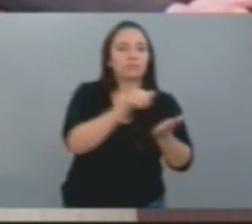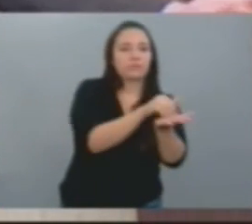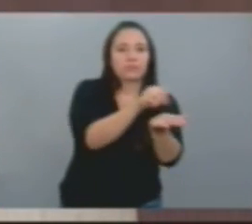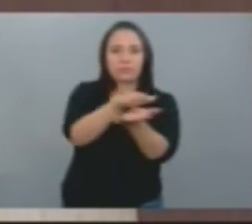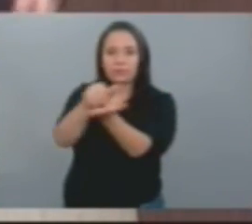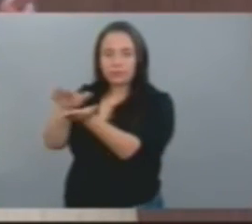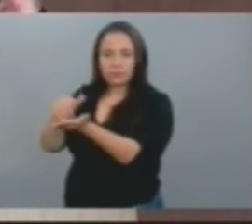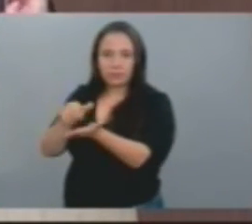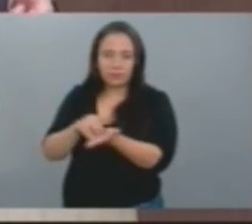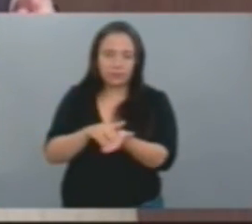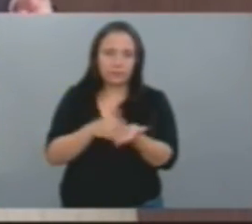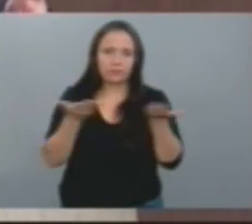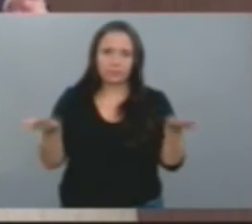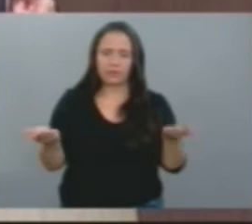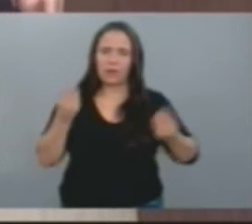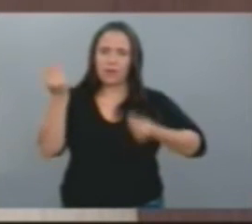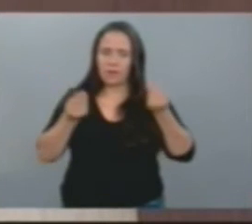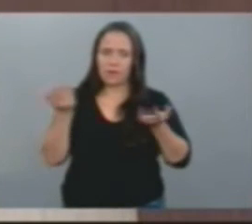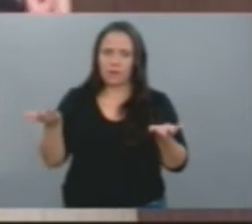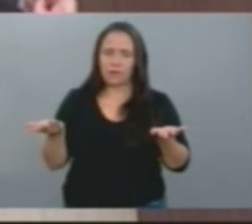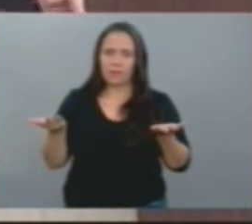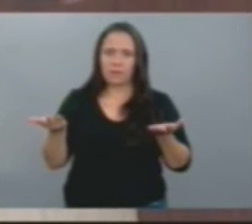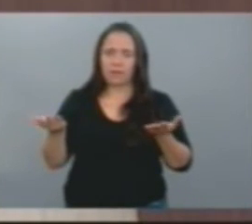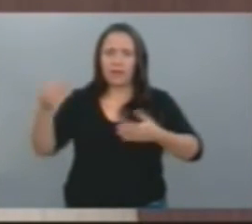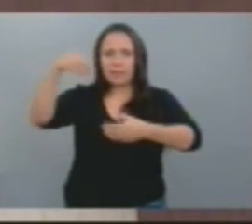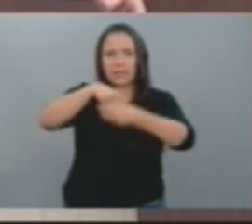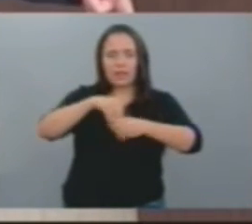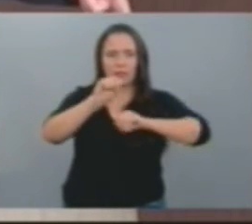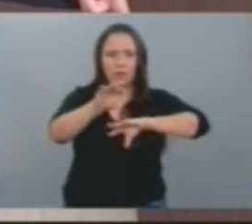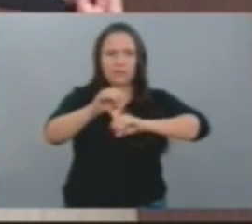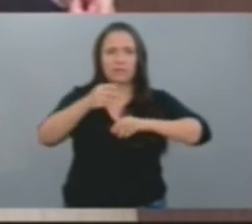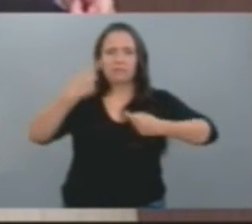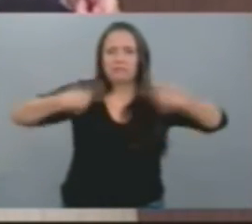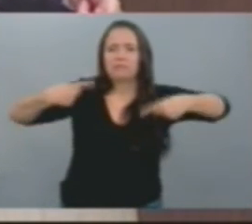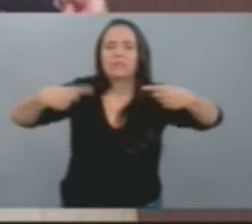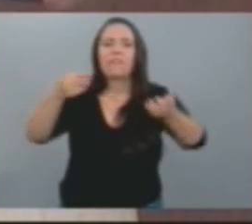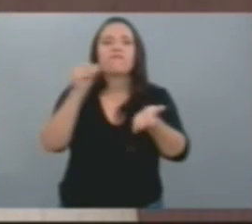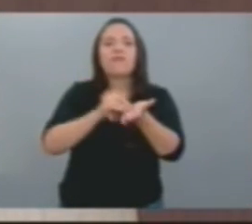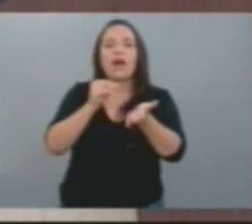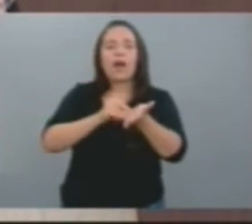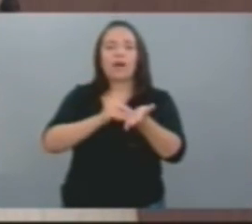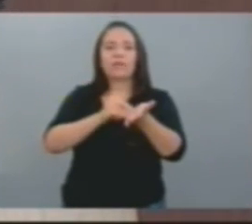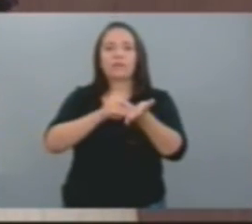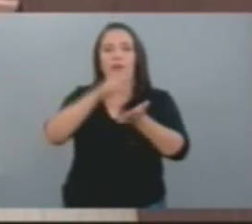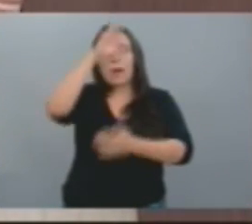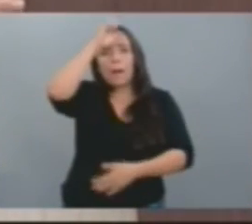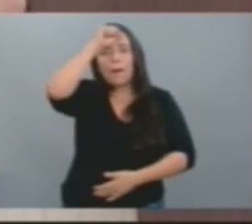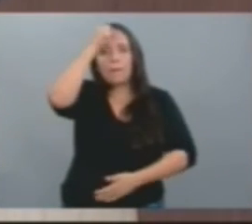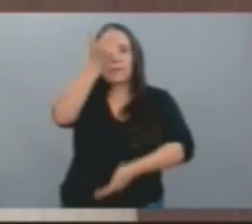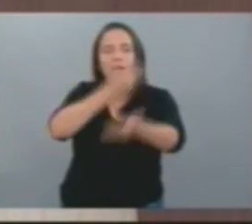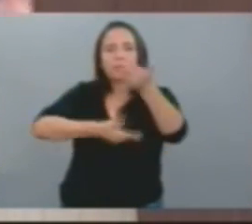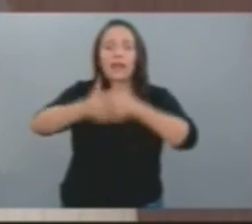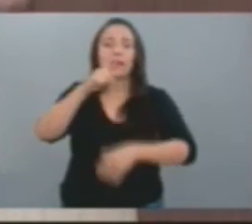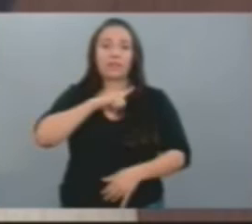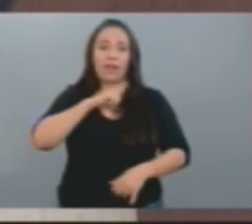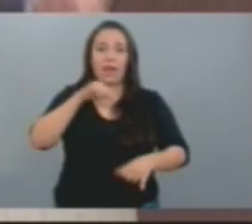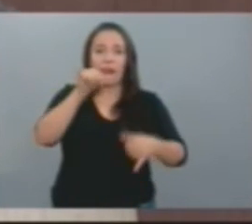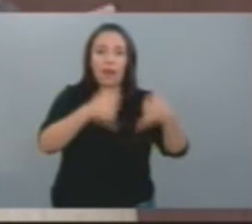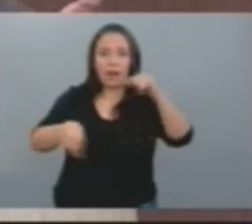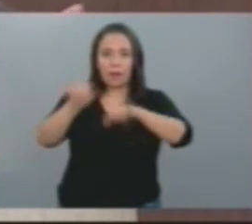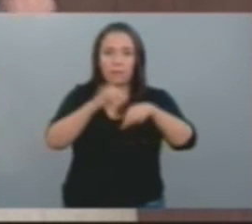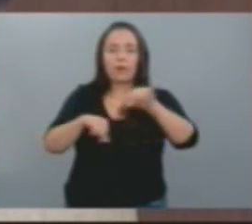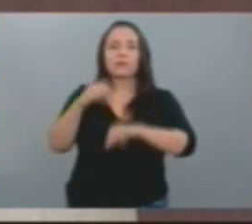fora, criando um ambiente de competição e acabando com os ambientes de aprendizagem. Tem laboratório de ciências fechado, tem laboratório